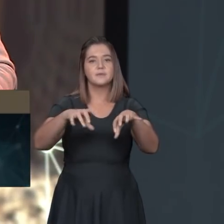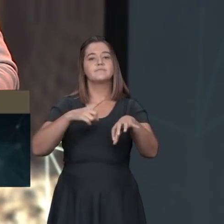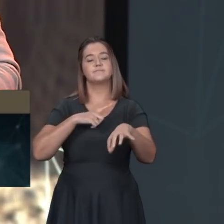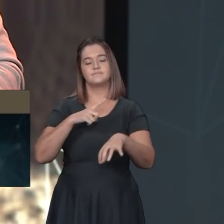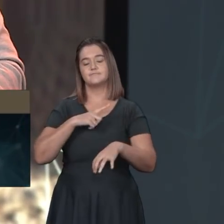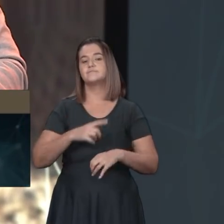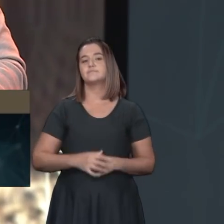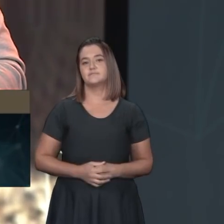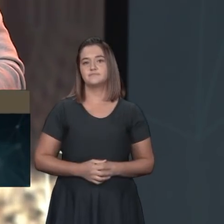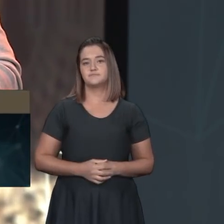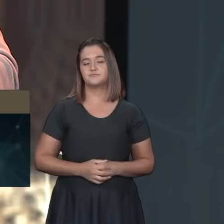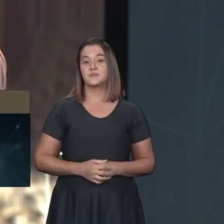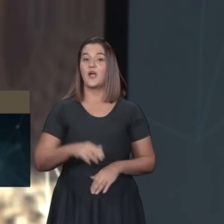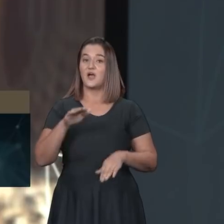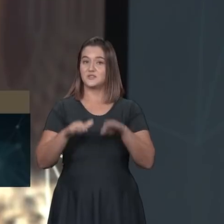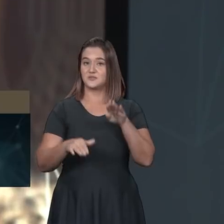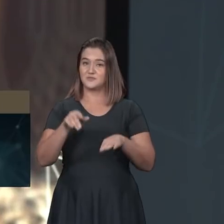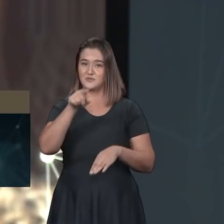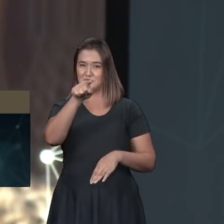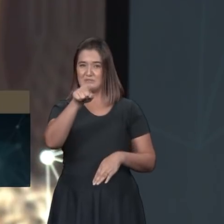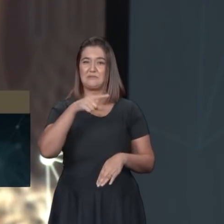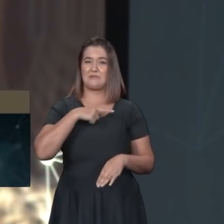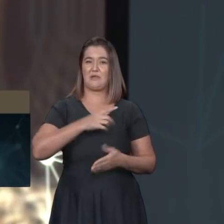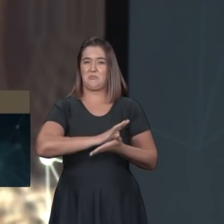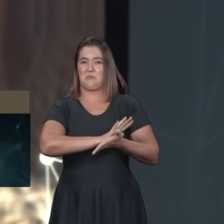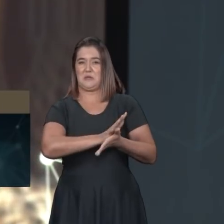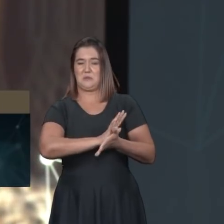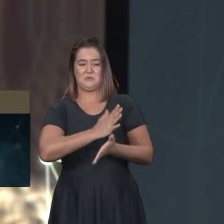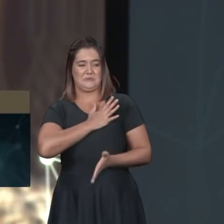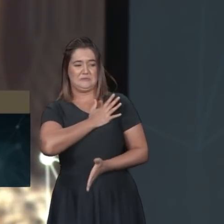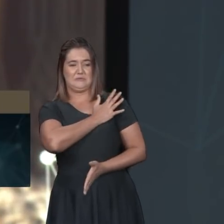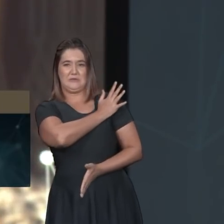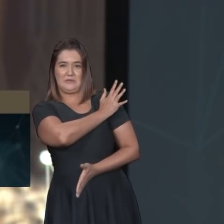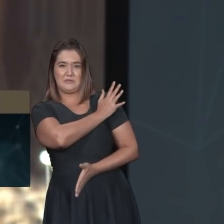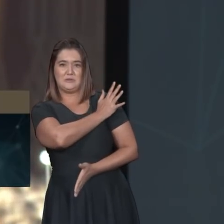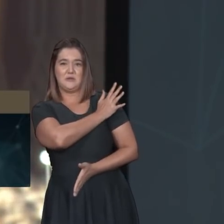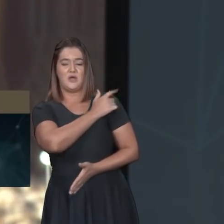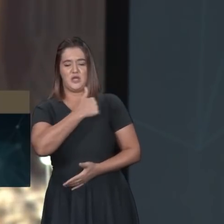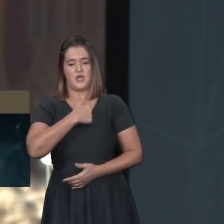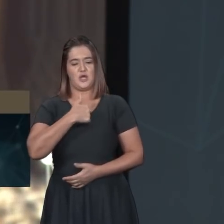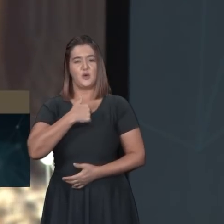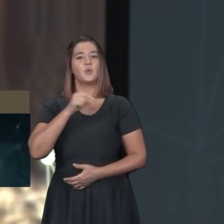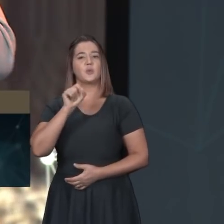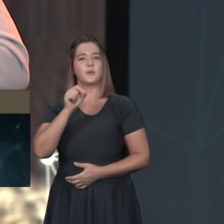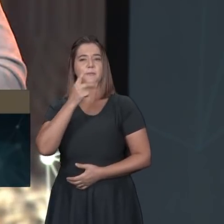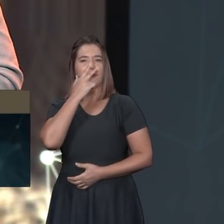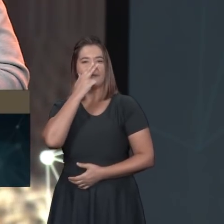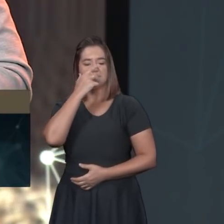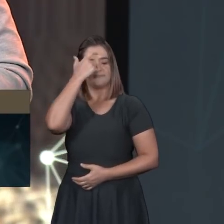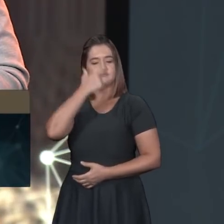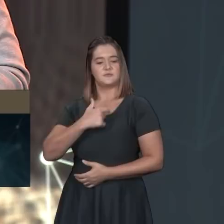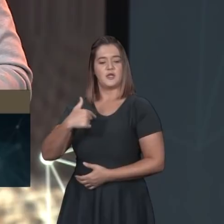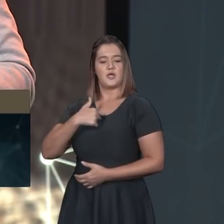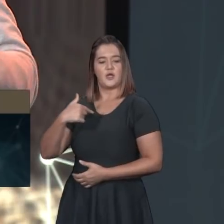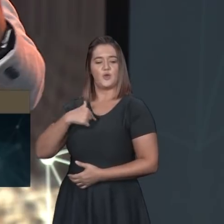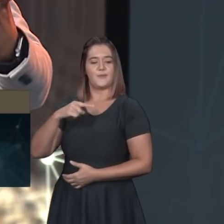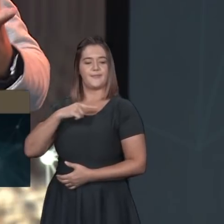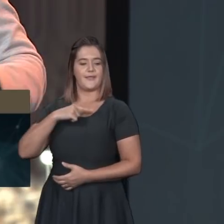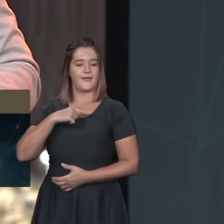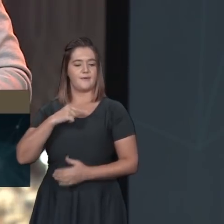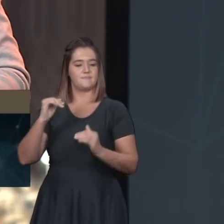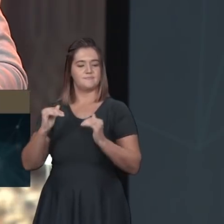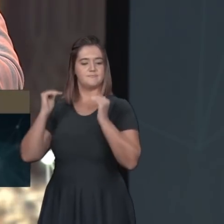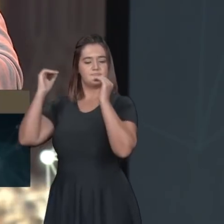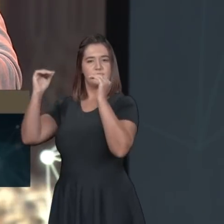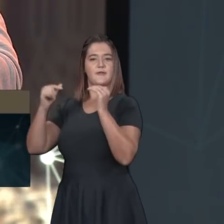o Evangelho. Às vezes o seu preconceito pode fazer com que você se sinta um chauvinista espiritual, aquele que é superior